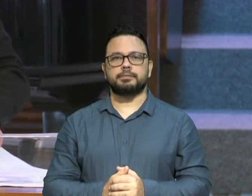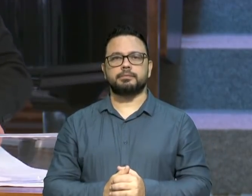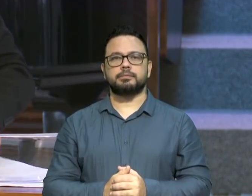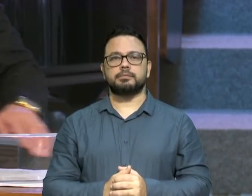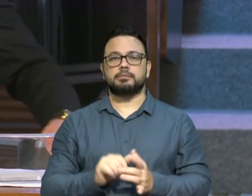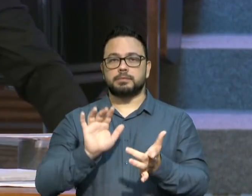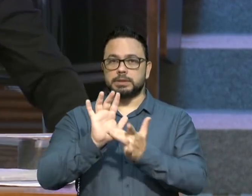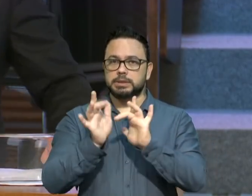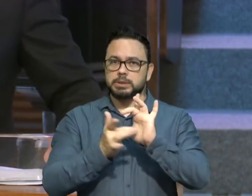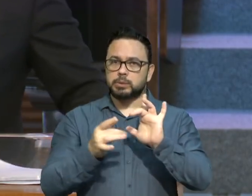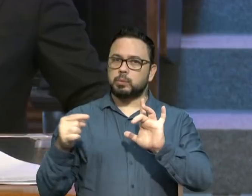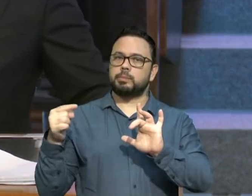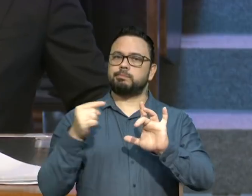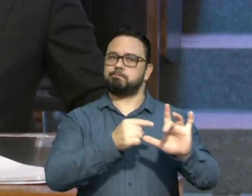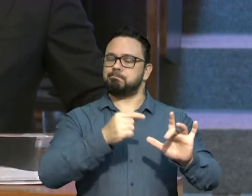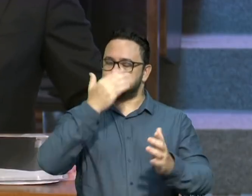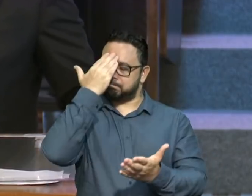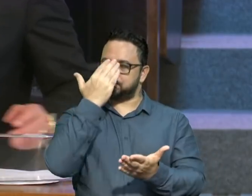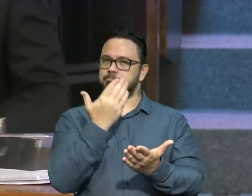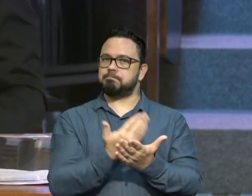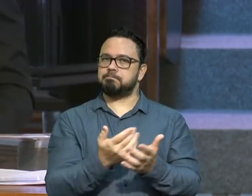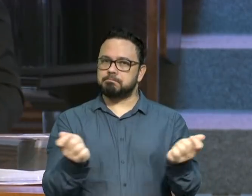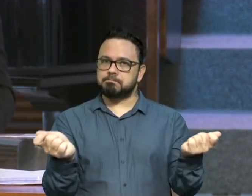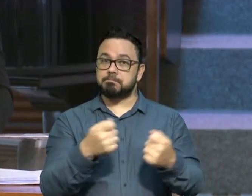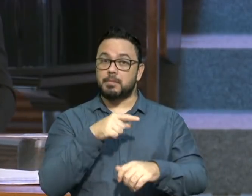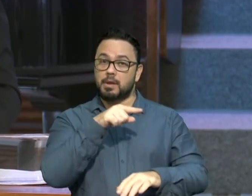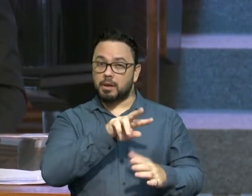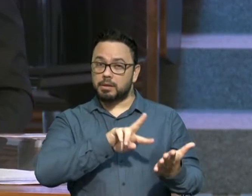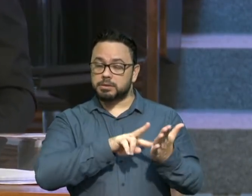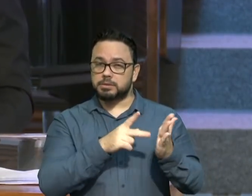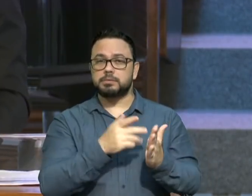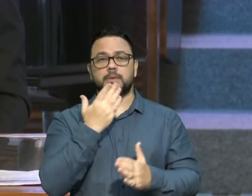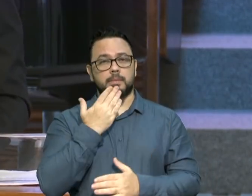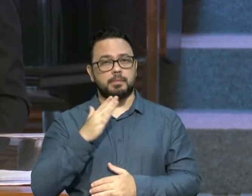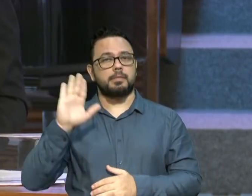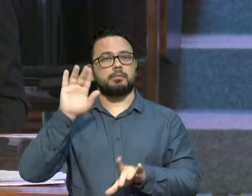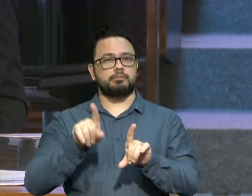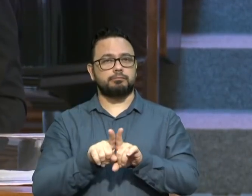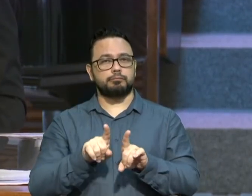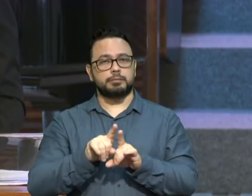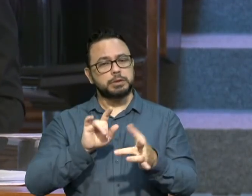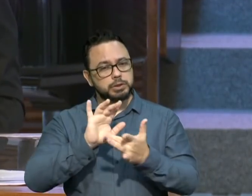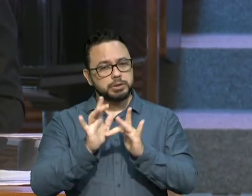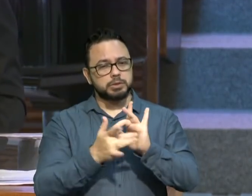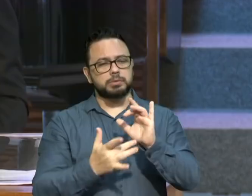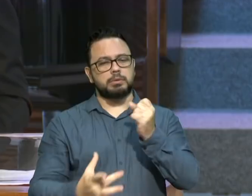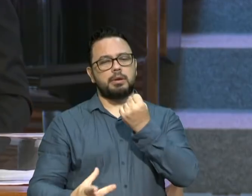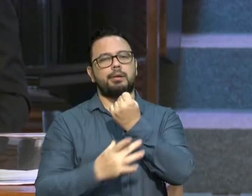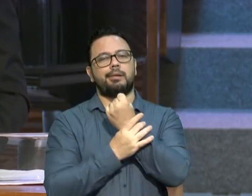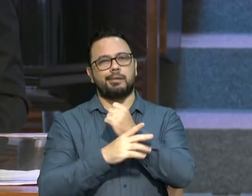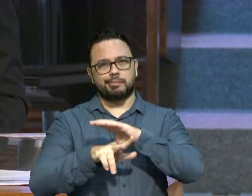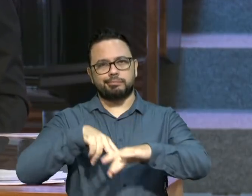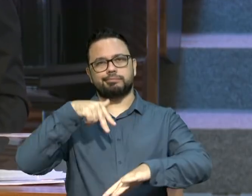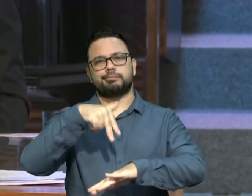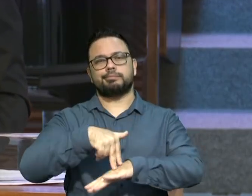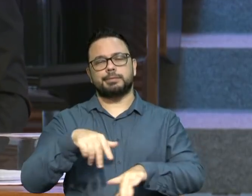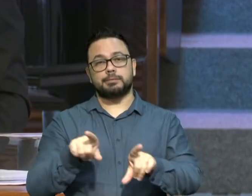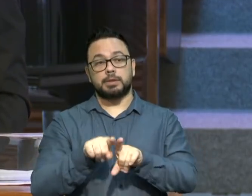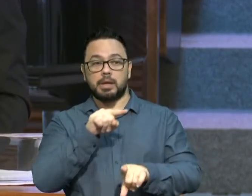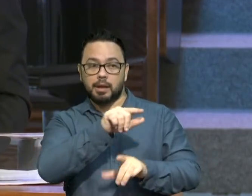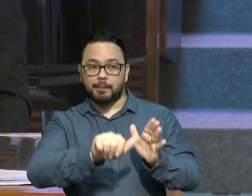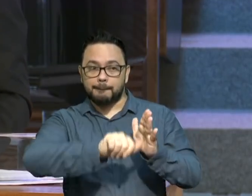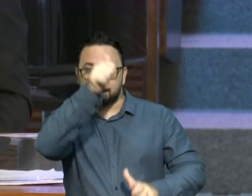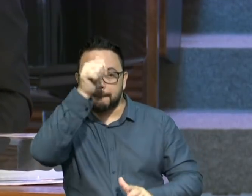é a certeza Cristo é a promessa Cristo EA segurança da Ressurreição porque ele